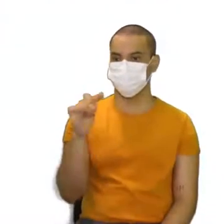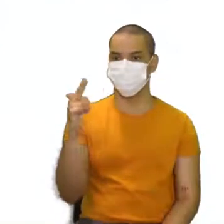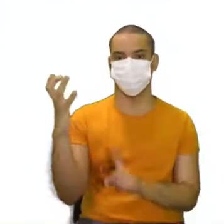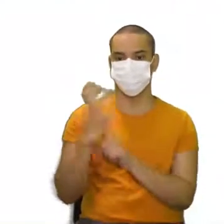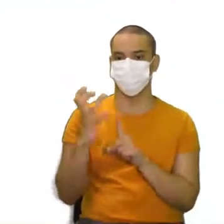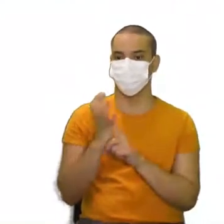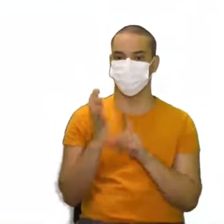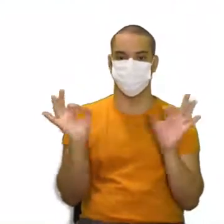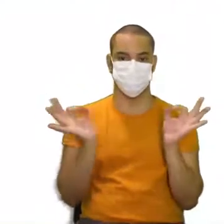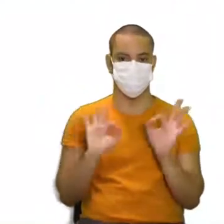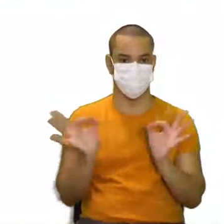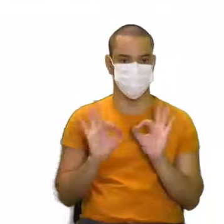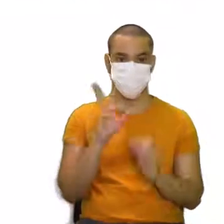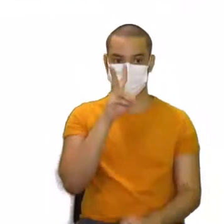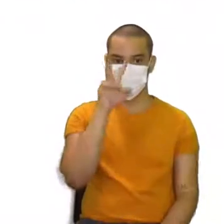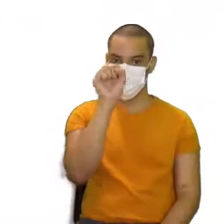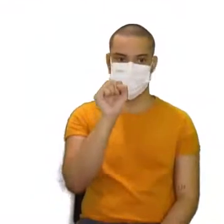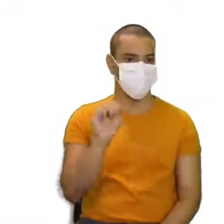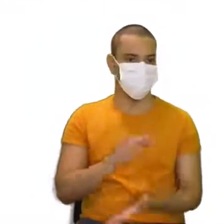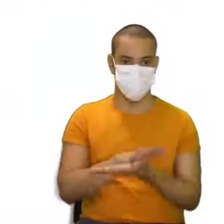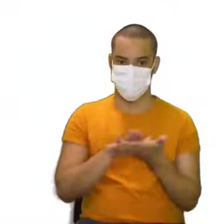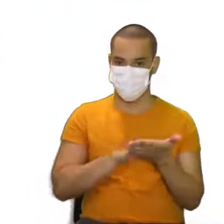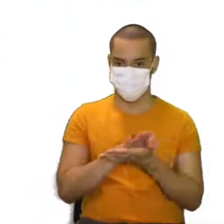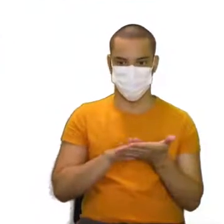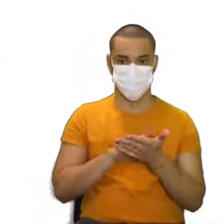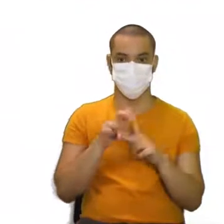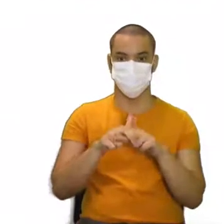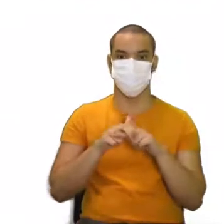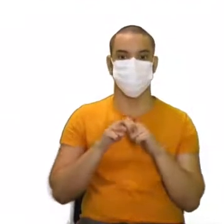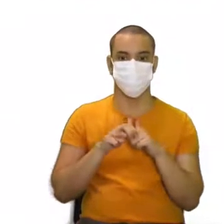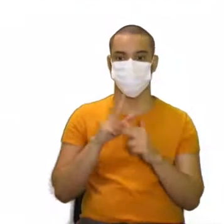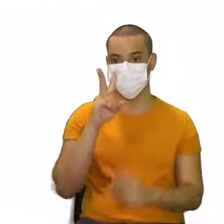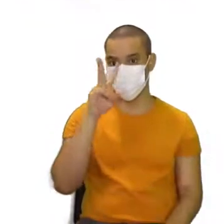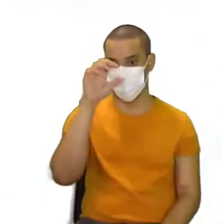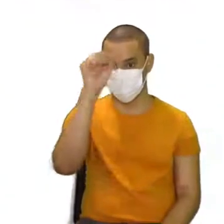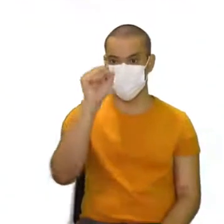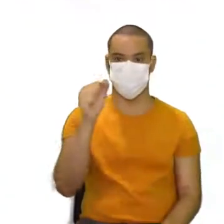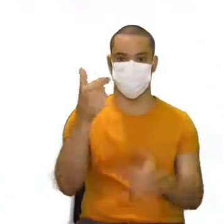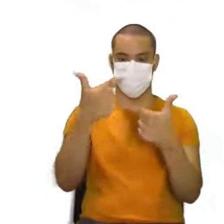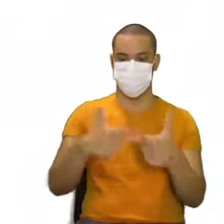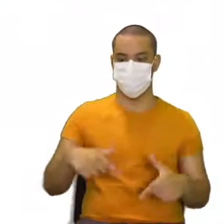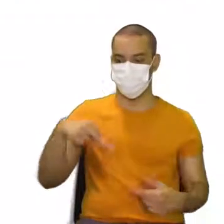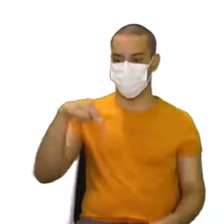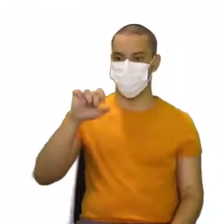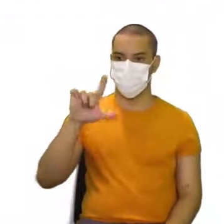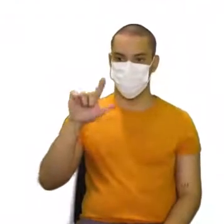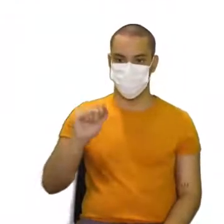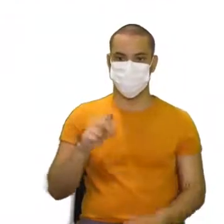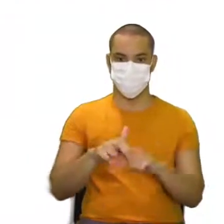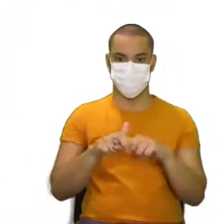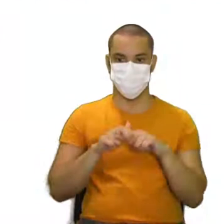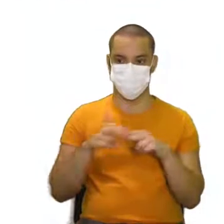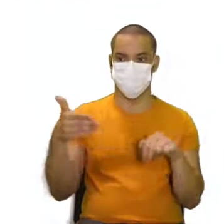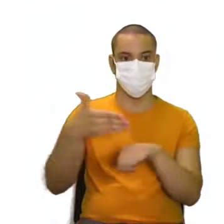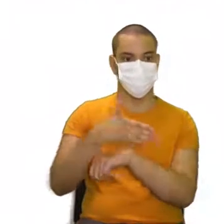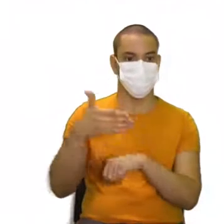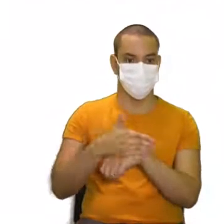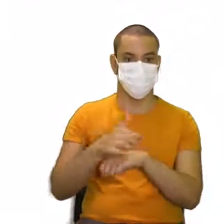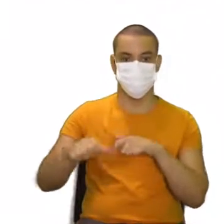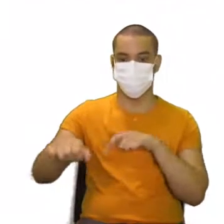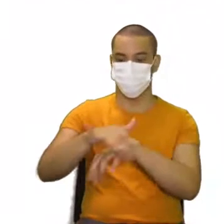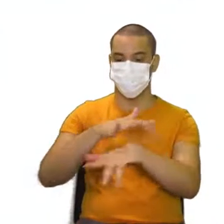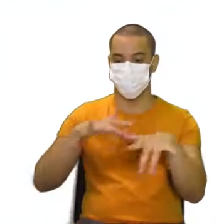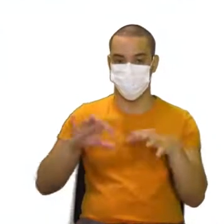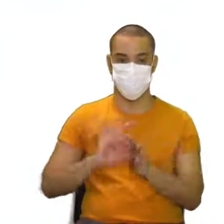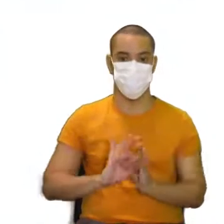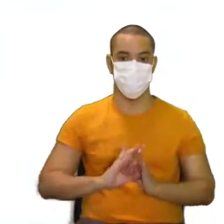influência nenhuma não vai ter força como a força magnética é nula decorre que a velocidade permanece constante é partícula se move